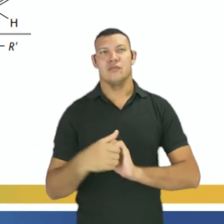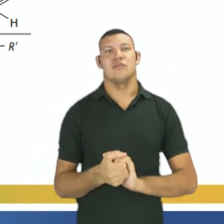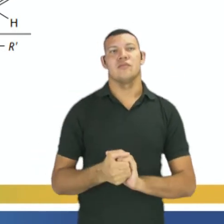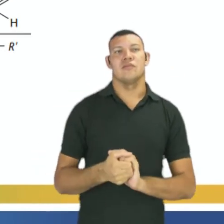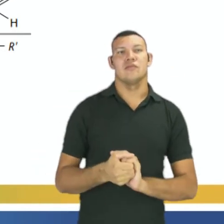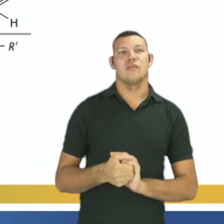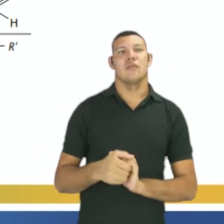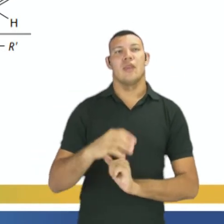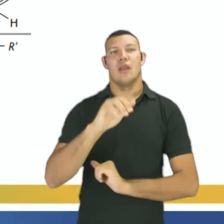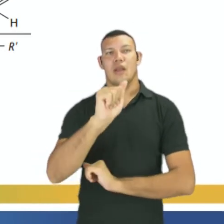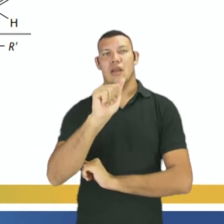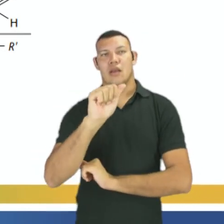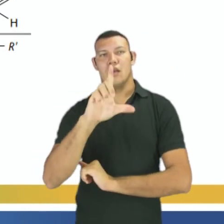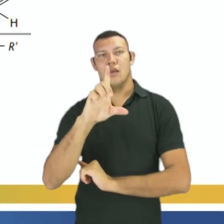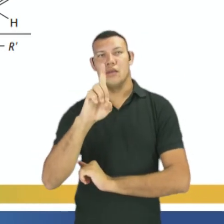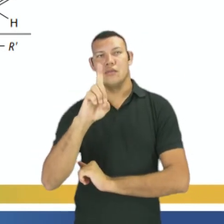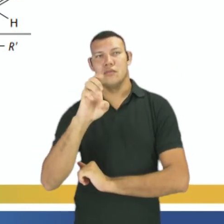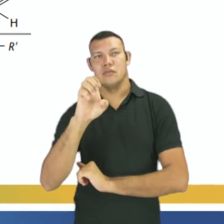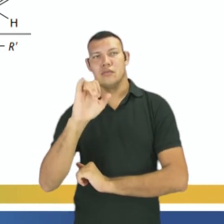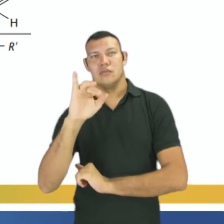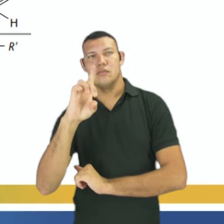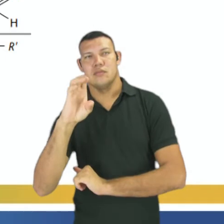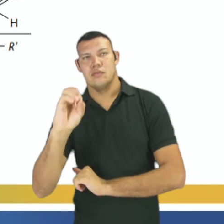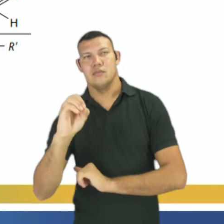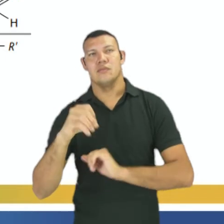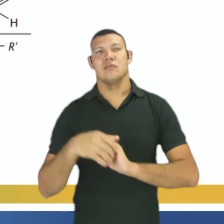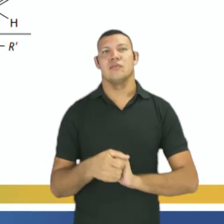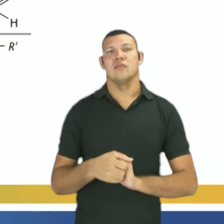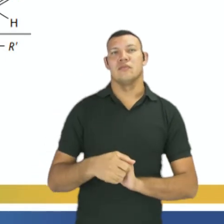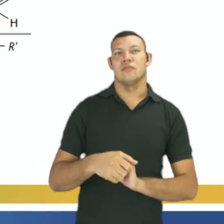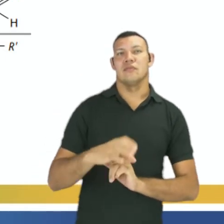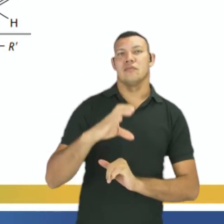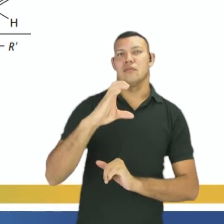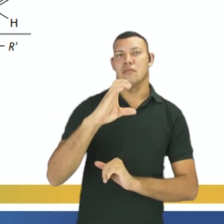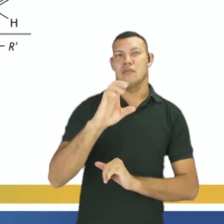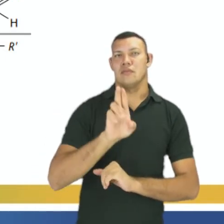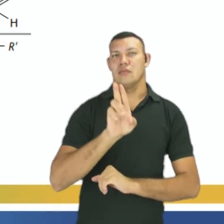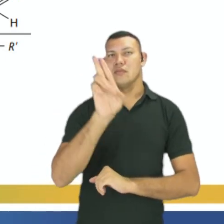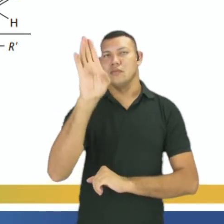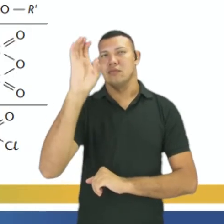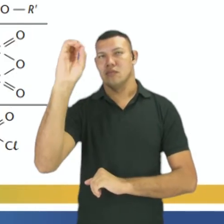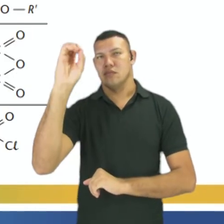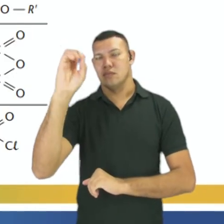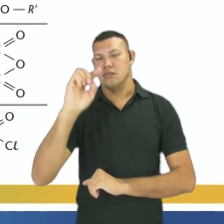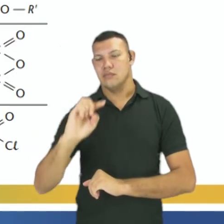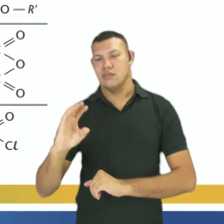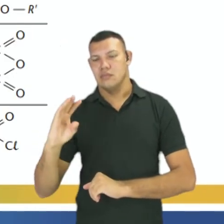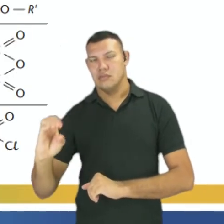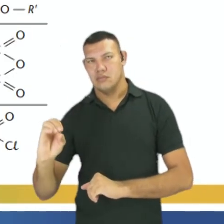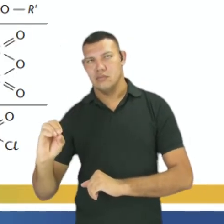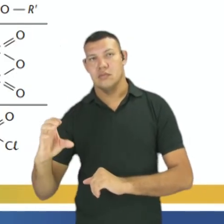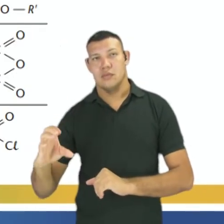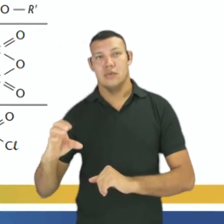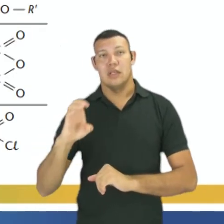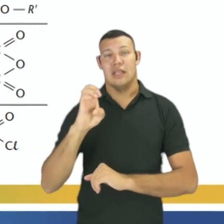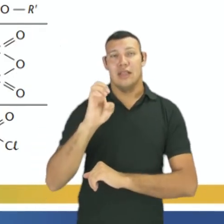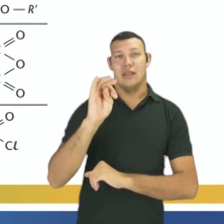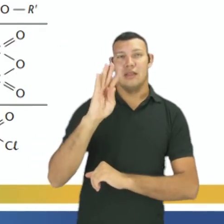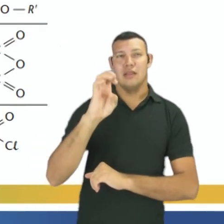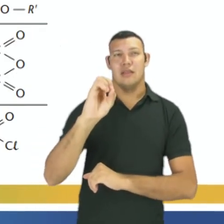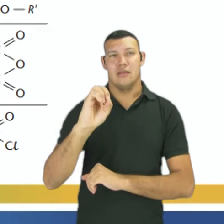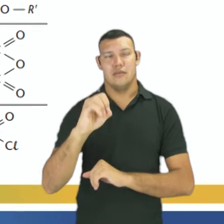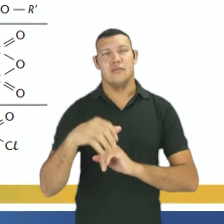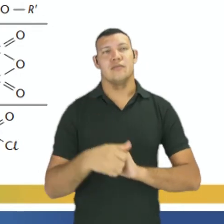dela, que tem essa carbonila aqui. E nós temos a acetona, que vai ficar sempre no meio. Em seguida, nós temos o